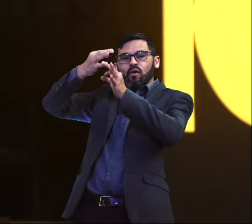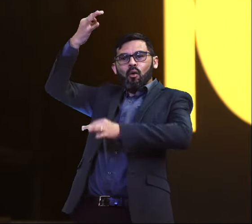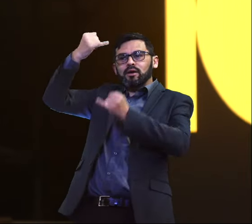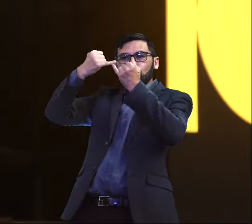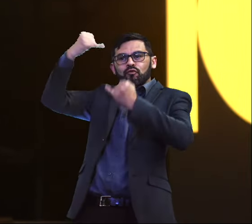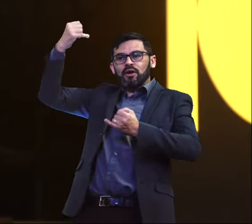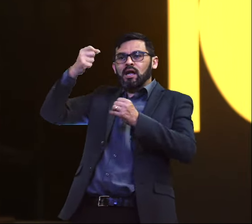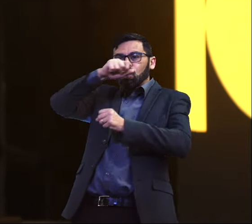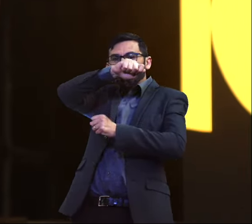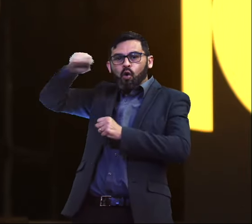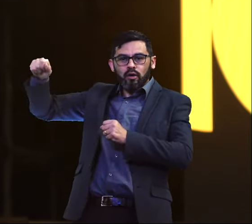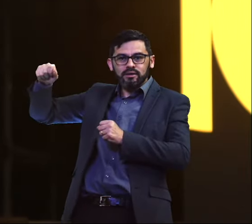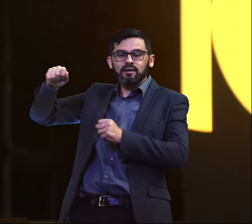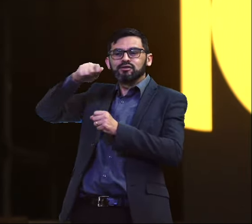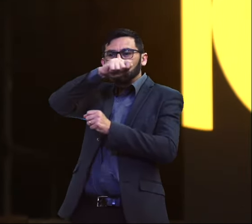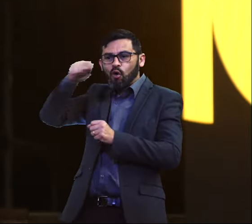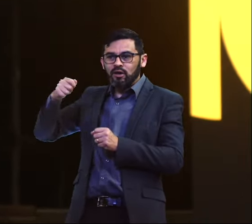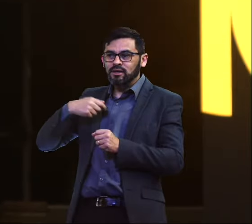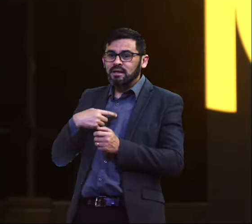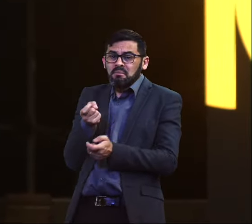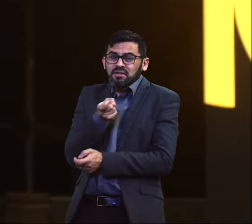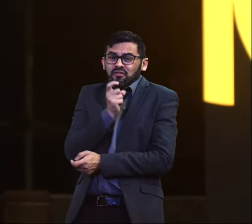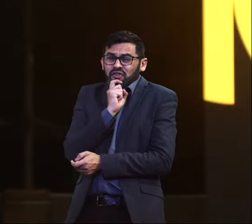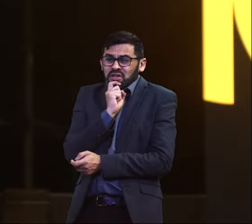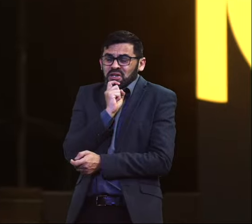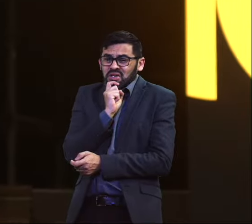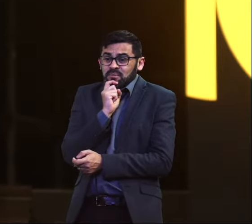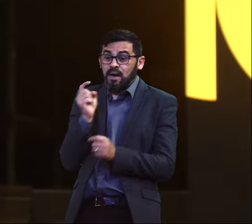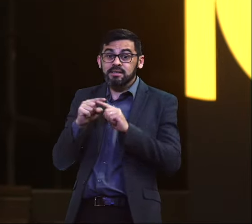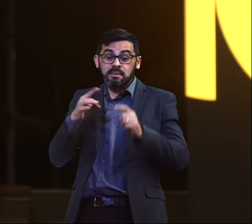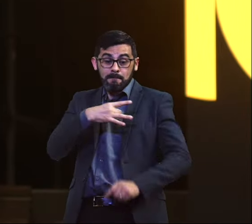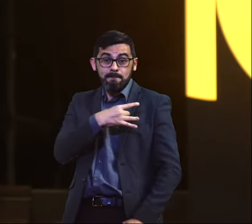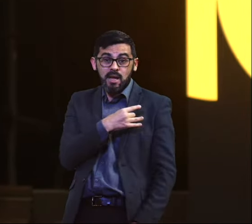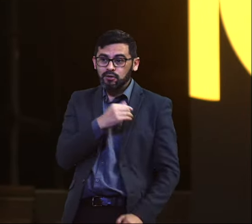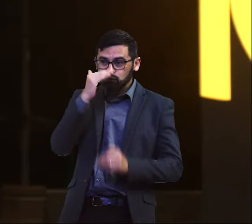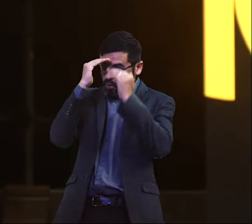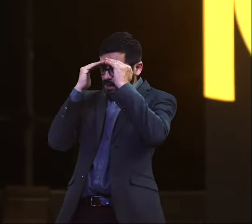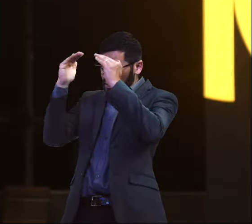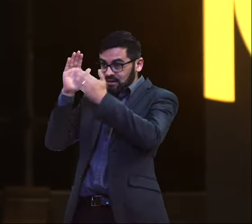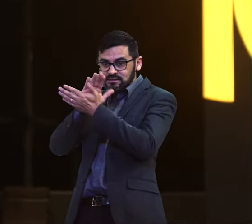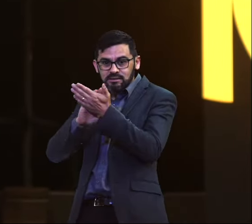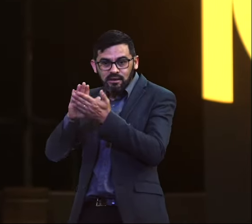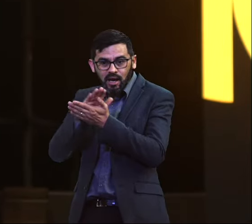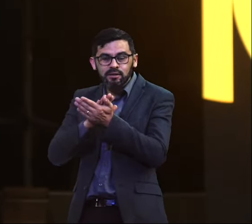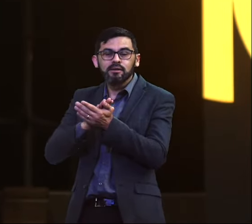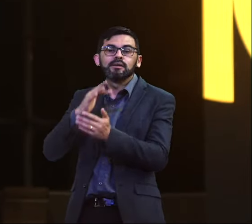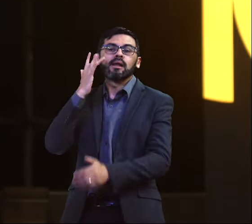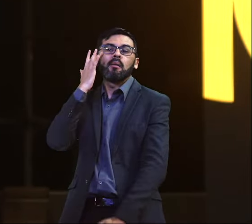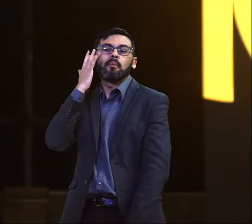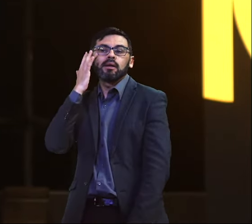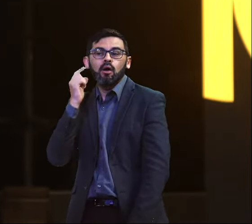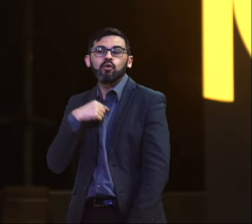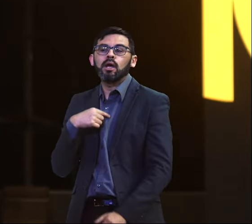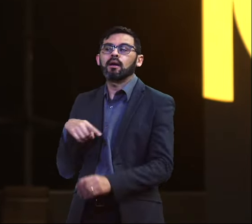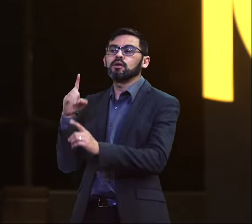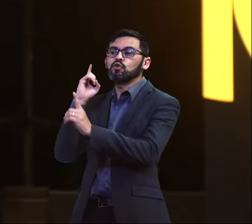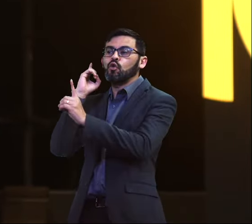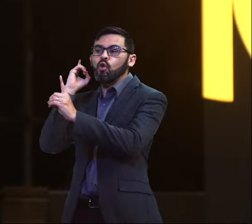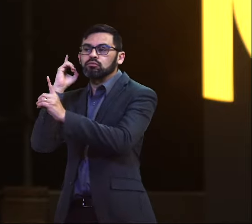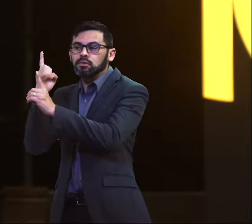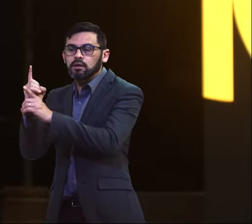corda, corta a corda. E ele está frio, mas ele fica com medo e não obedece. No outro dia ele é encontrado morto